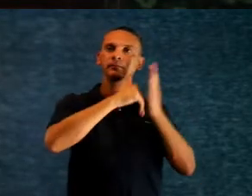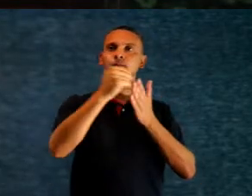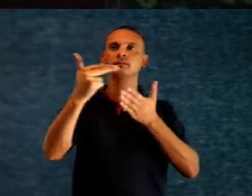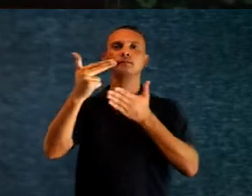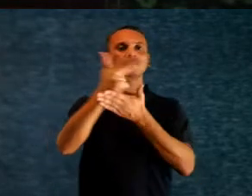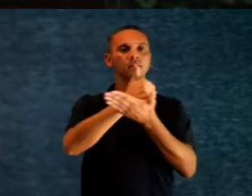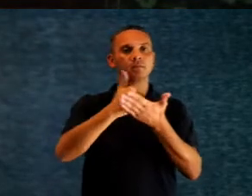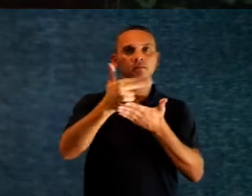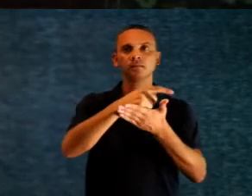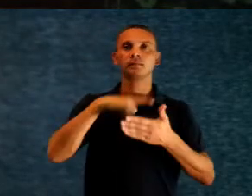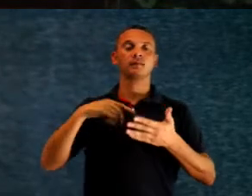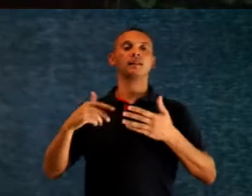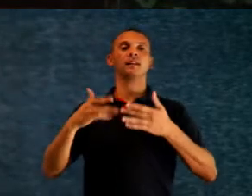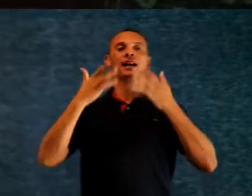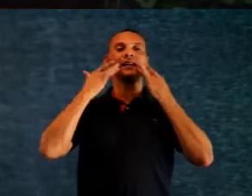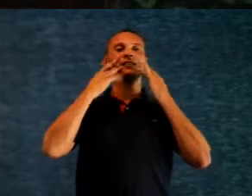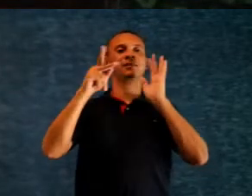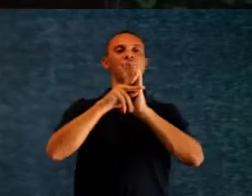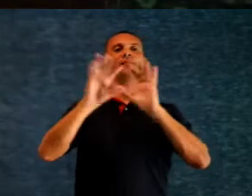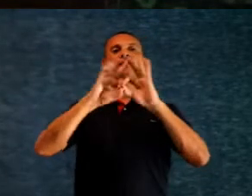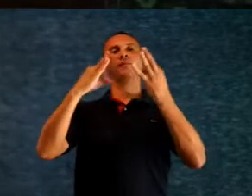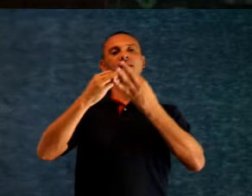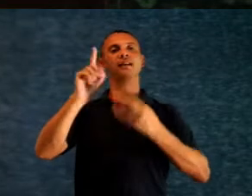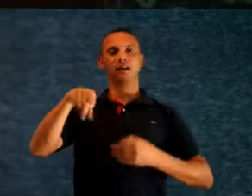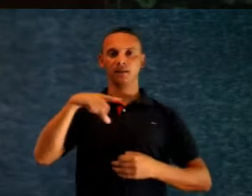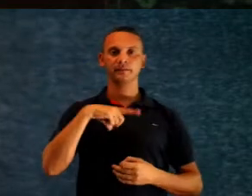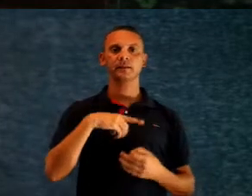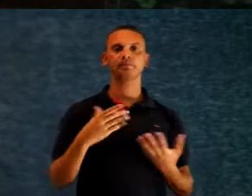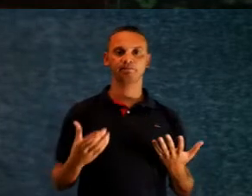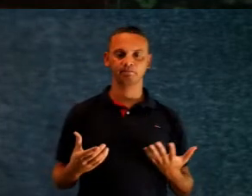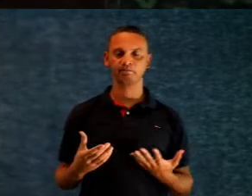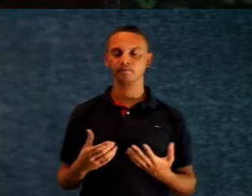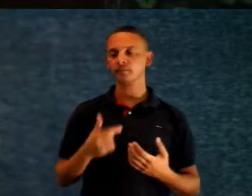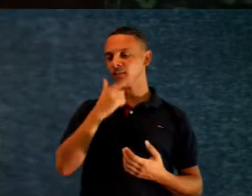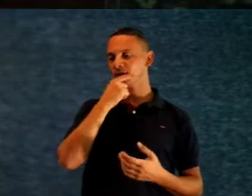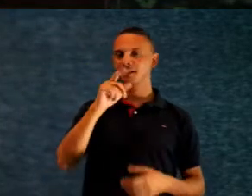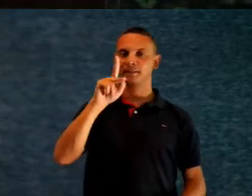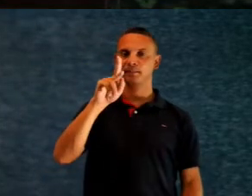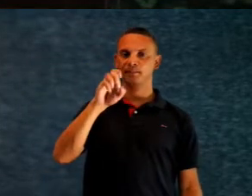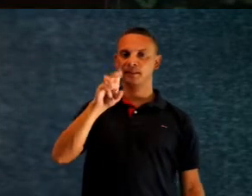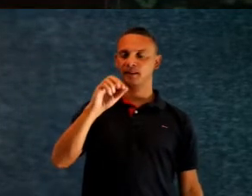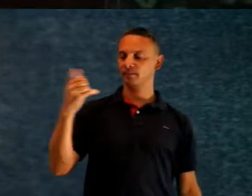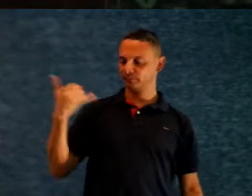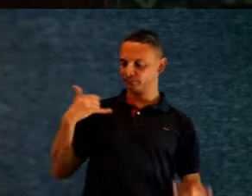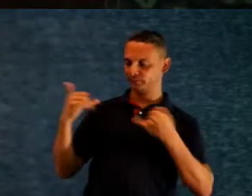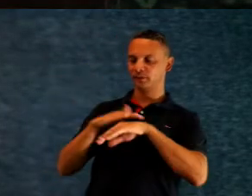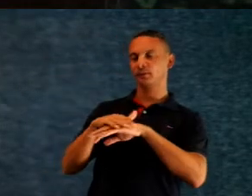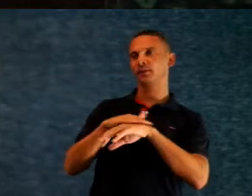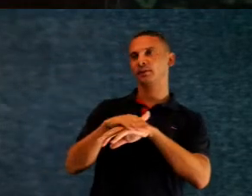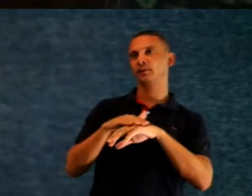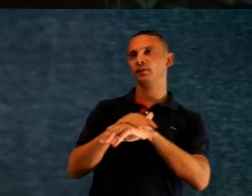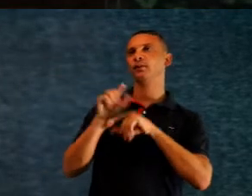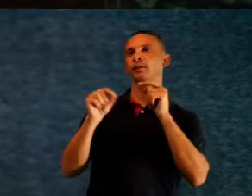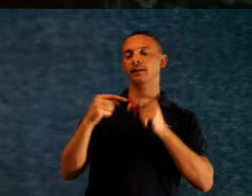o Pedro Augusto é o artista da família. E o Pedro me contou uma história muito, muito interessante. Ele, durante alguns